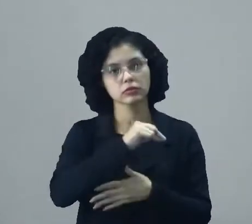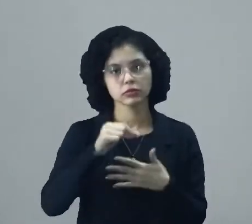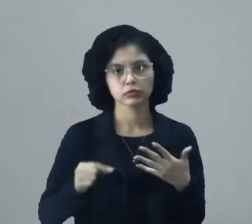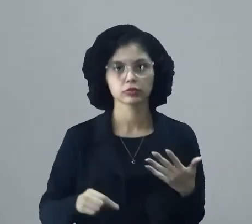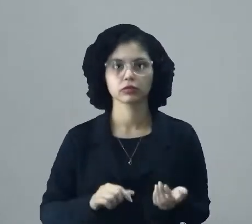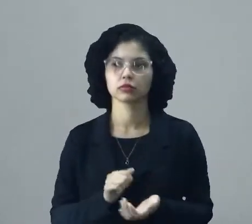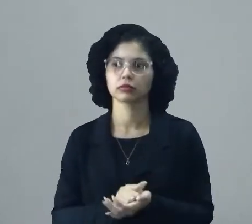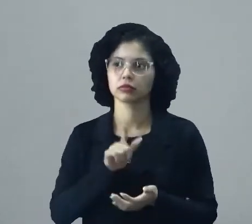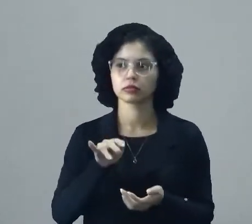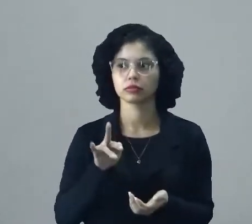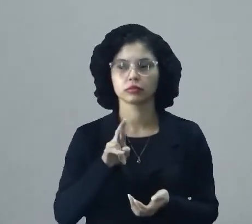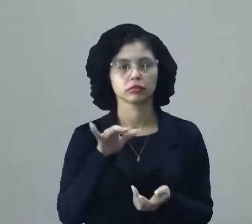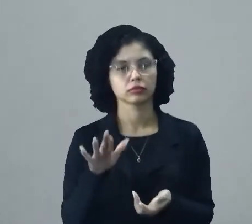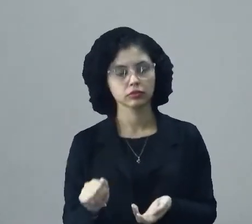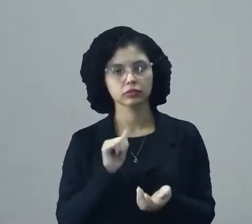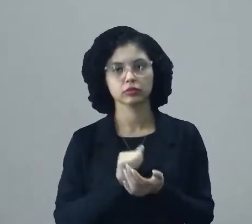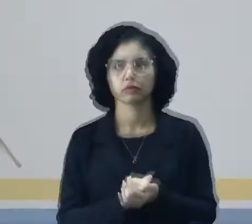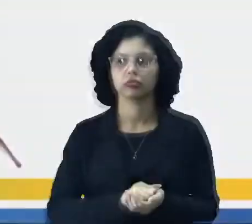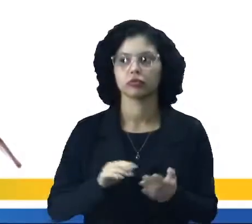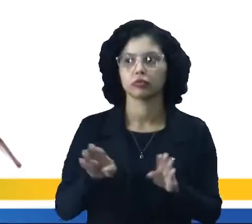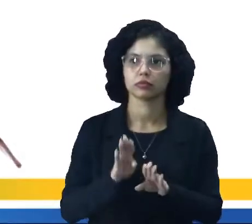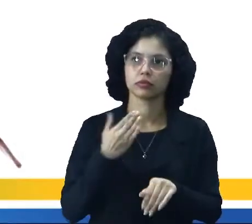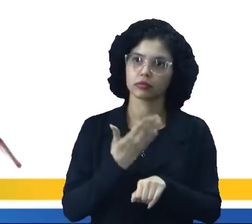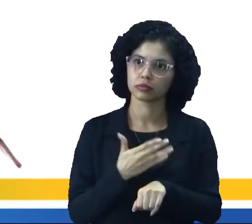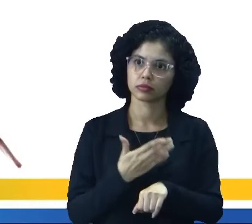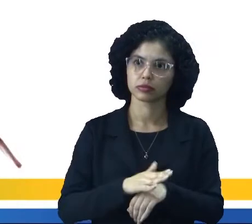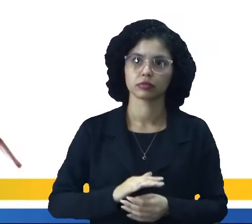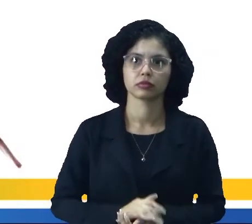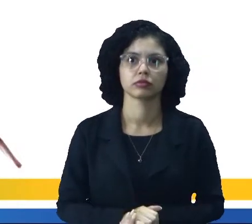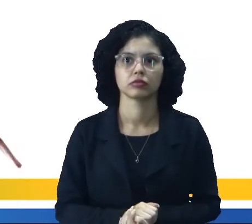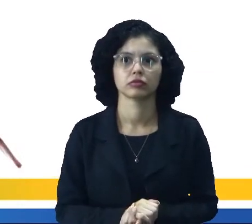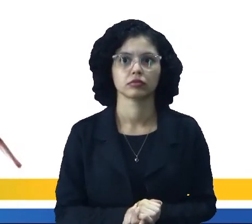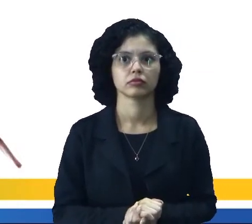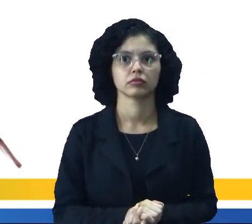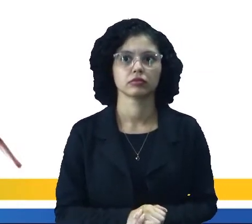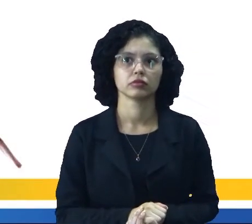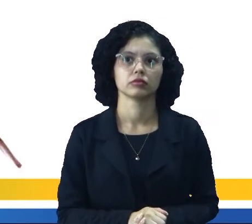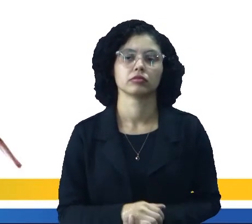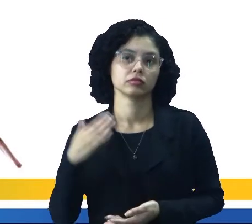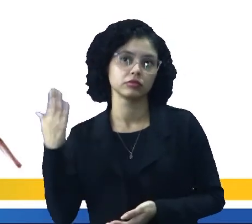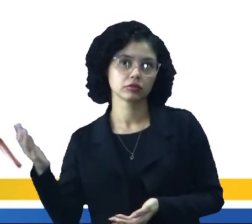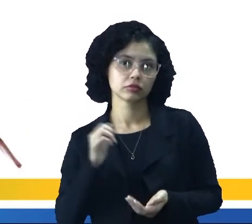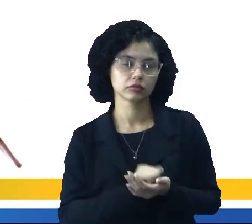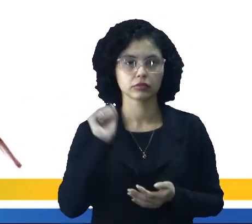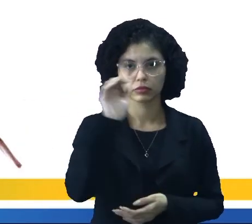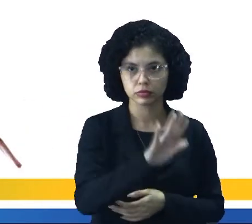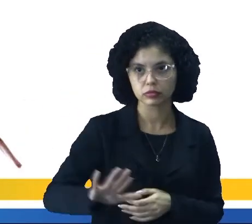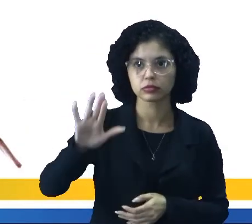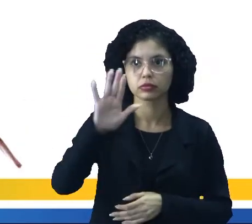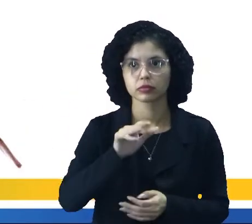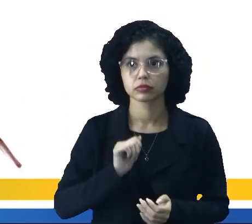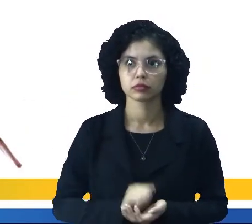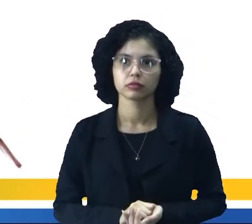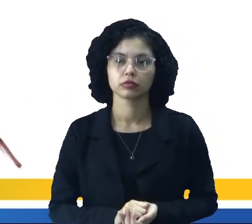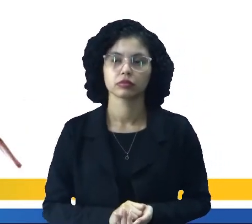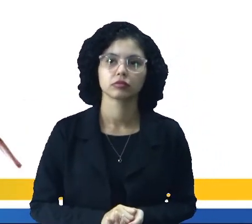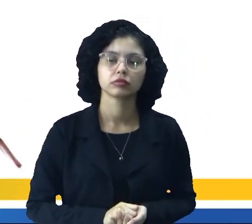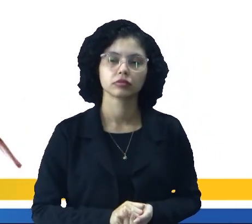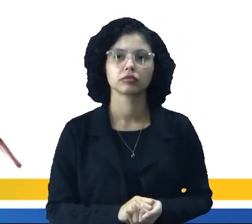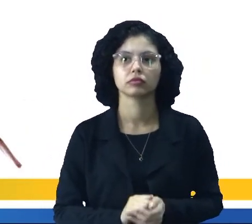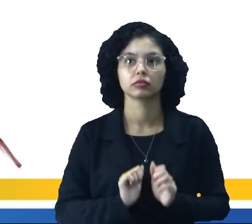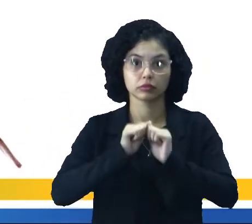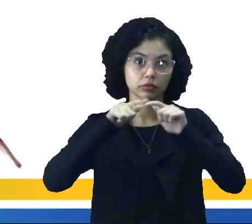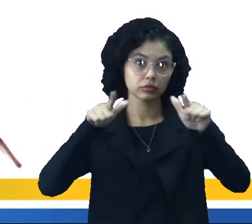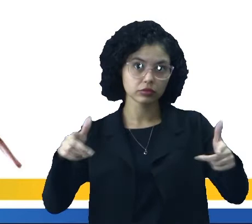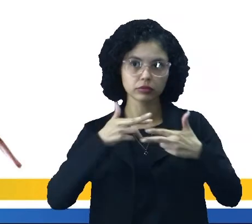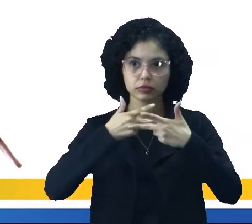elemento, ginástica. Por quê? Porque trabalha essa parte do treinamento de forma mais abrangente. Temos aqui a ginástica para todos, que é uma